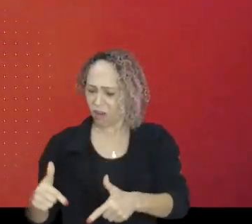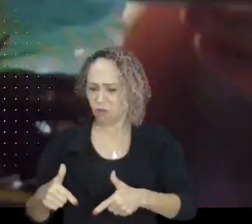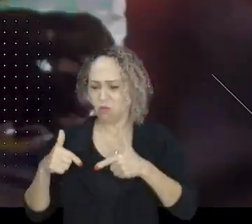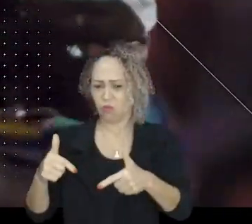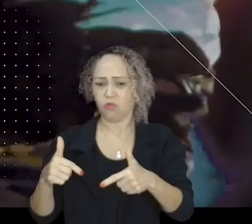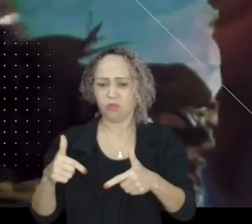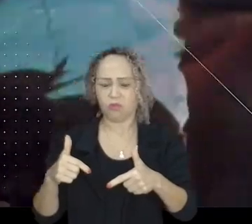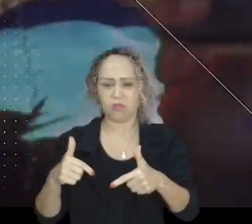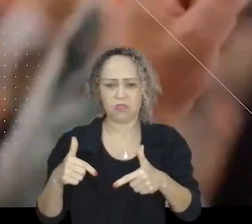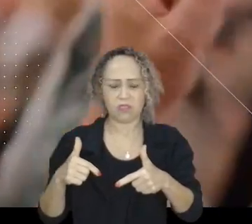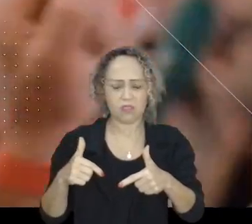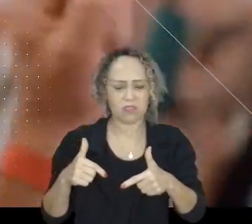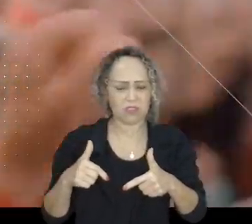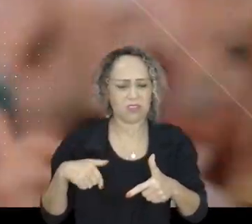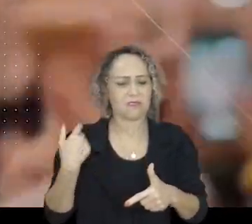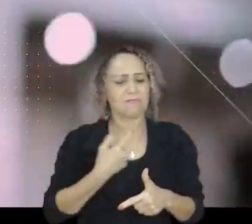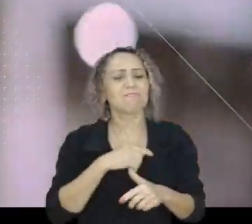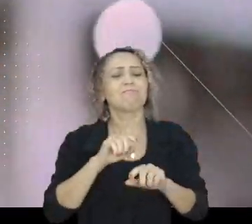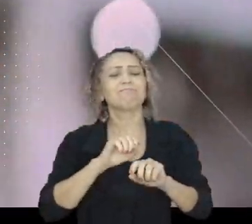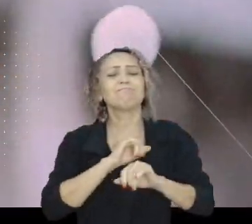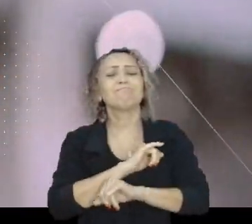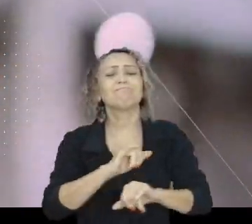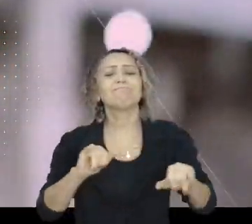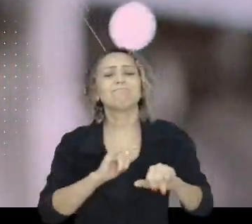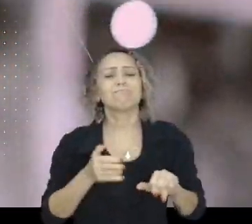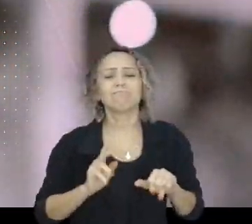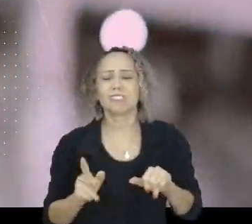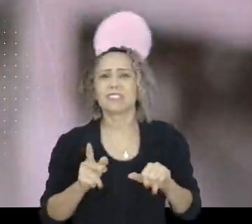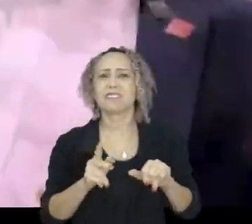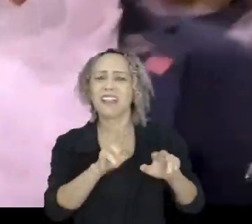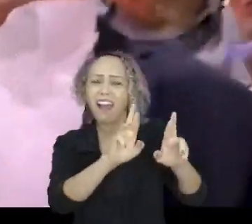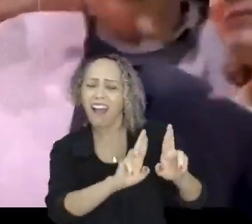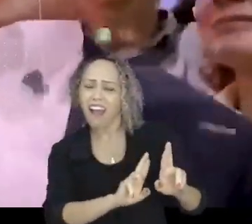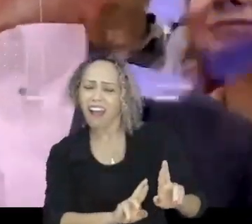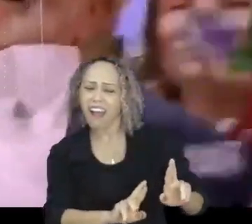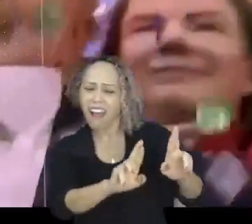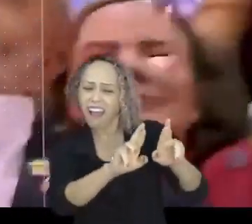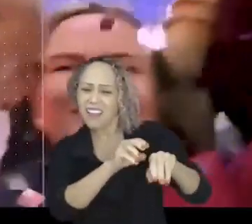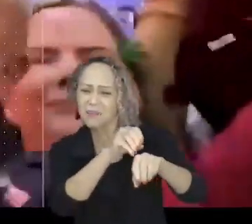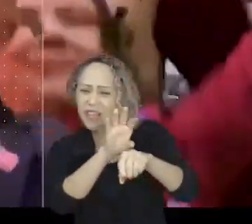sem deixar de transmitir a esperança.